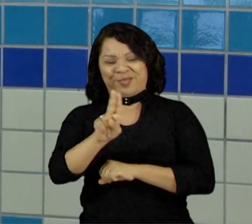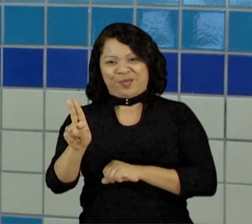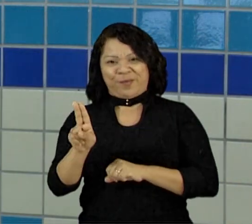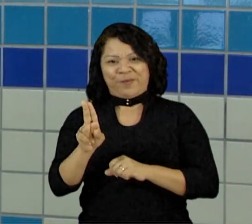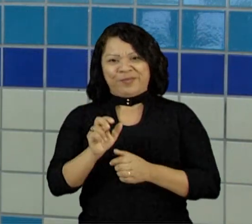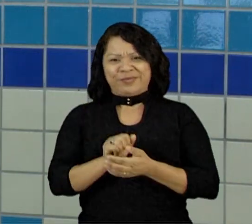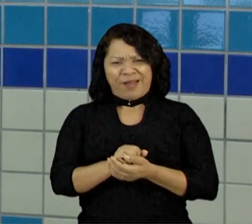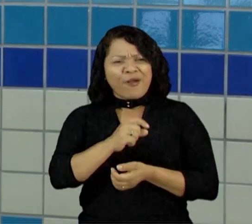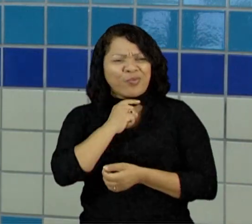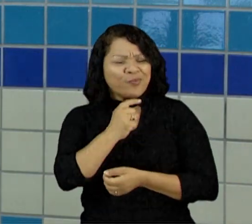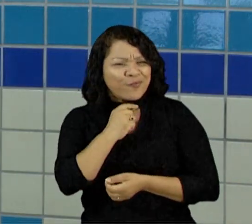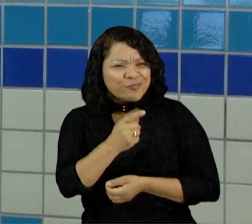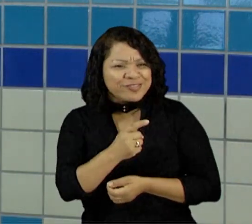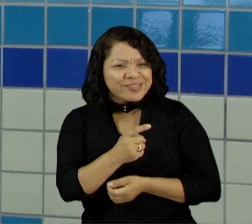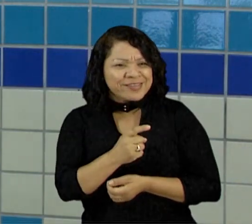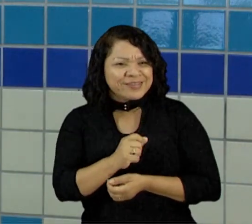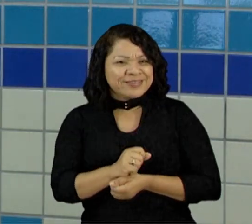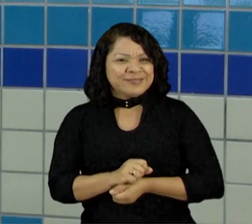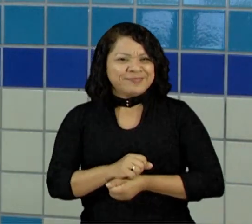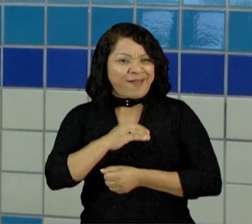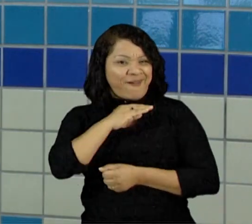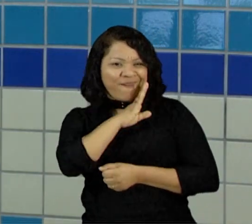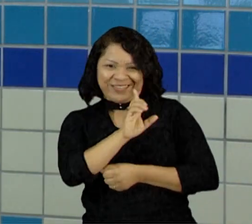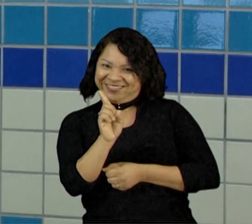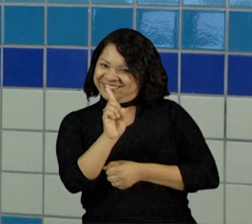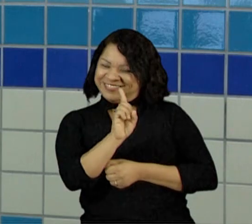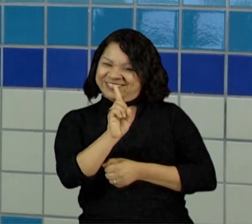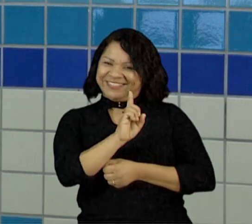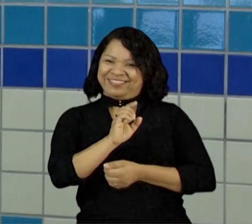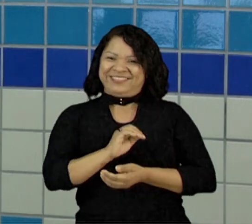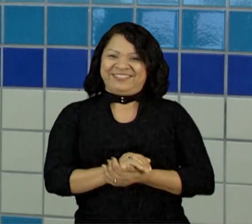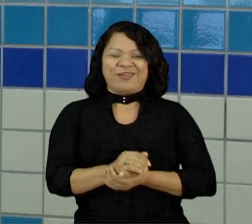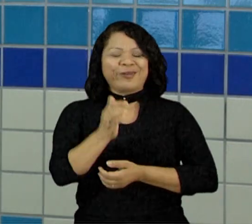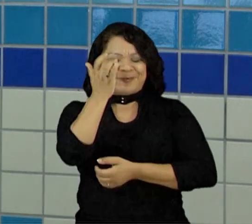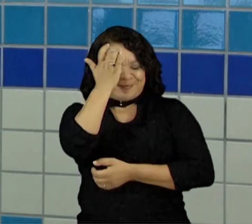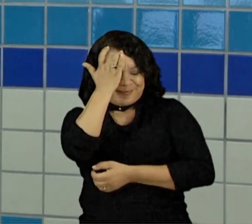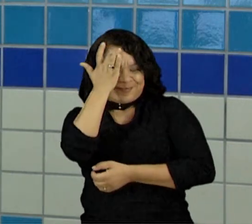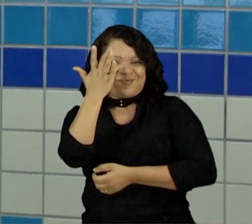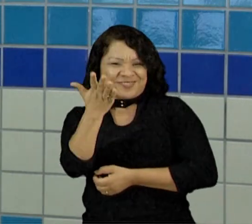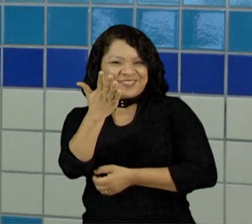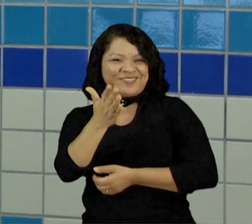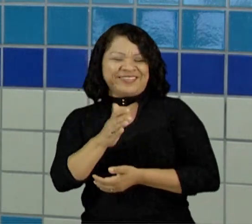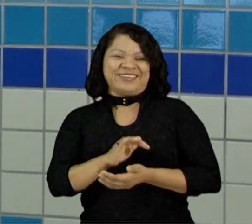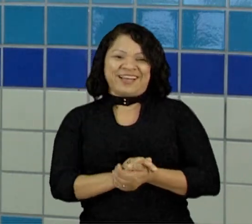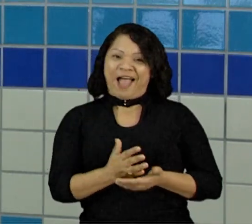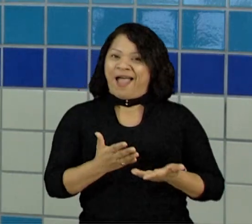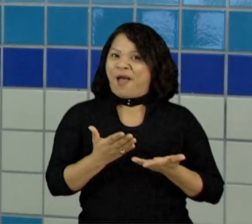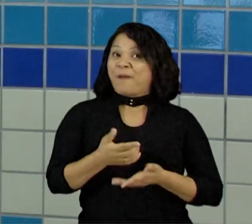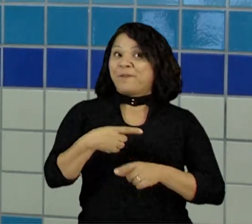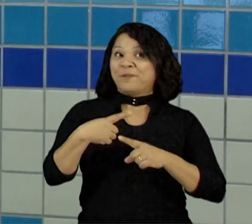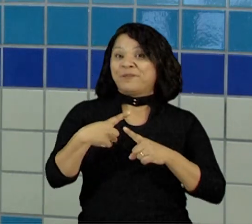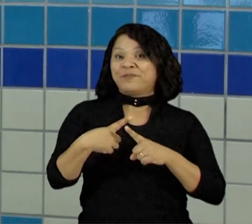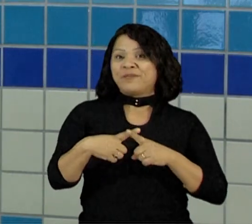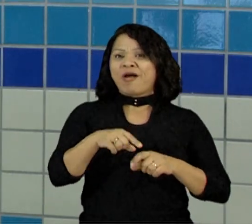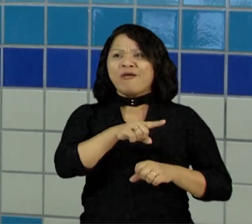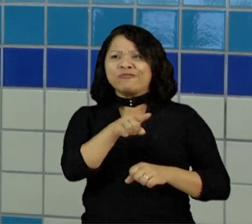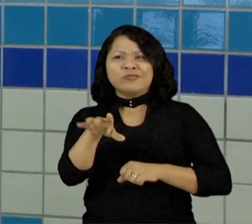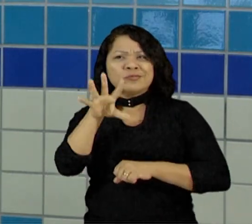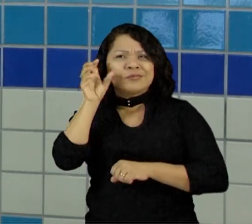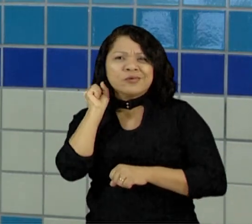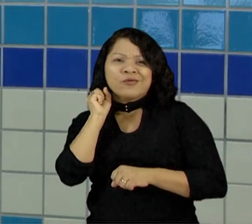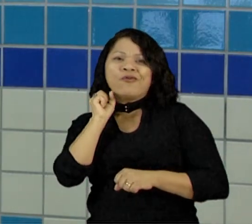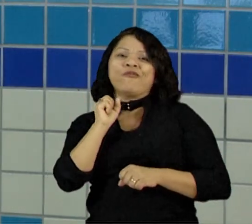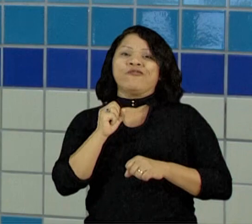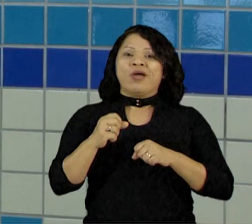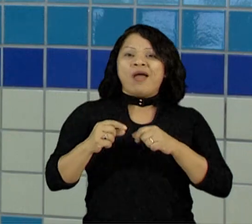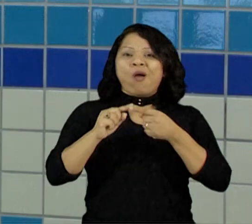Ficou alguma dúvida? Eu acho que não. Eu acho que ficou bem fácil agora. Quando você ouvir falar em concordância nominal,